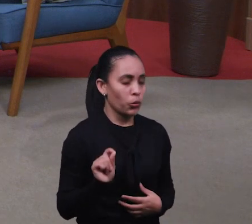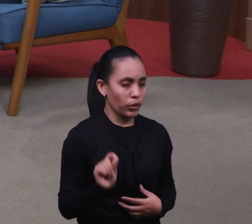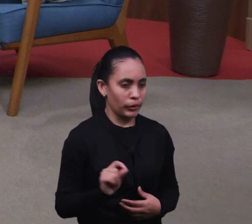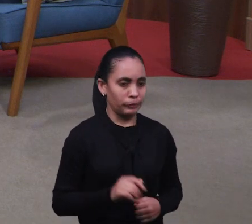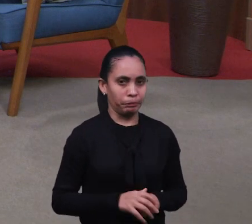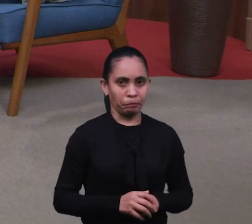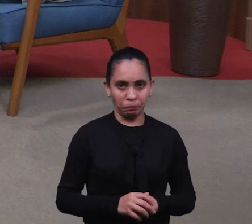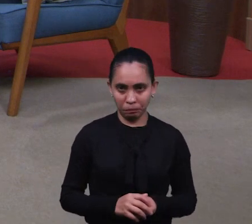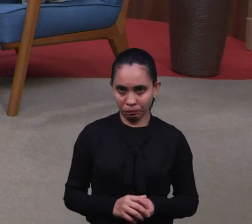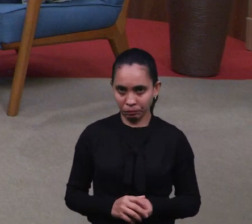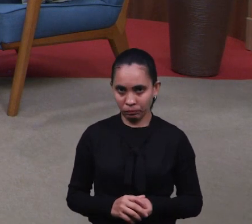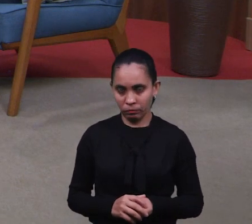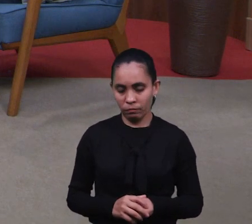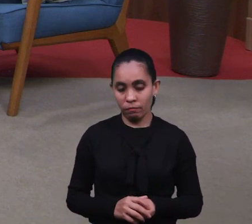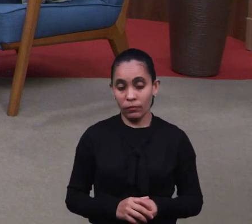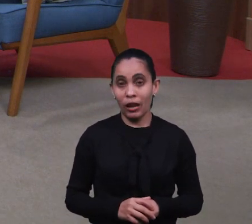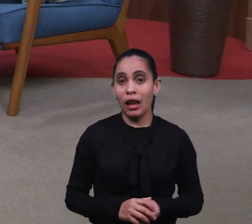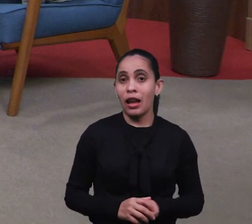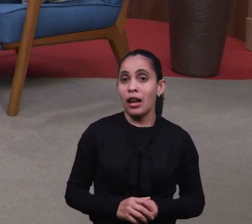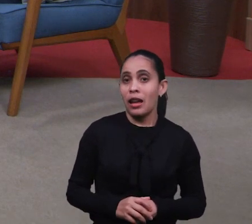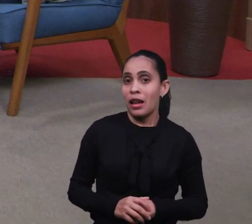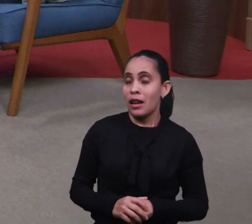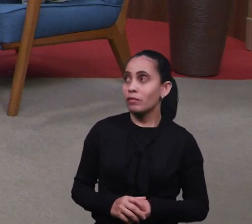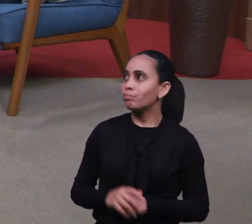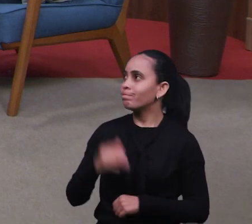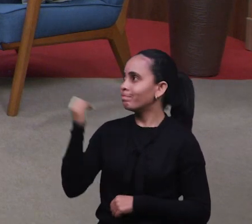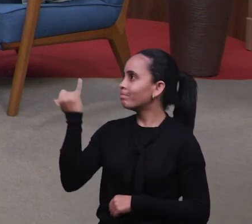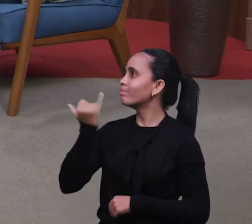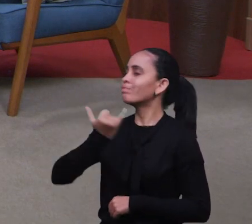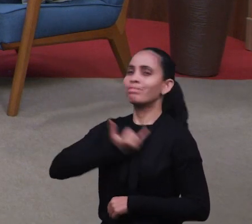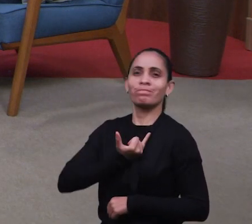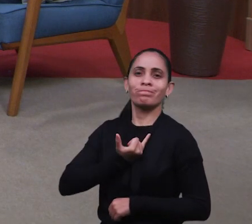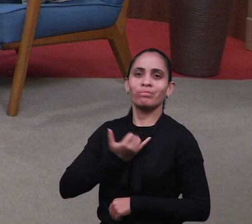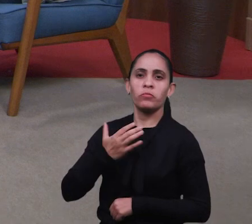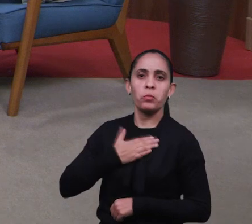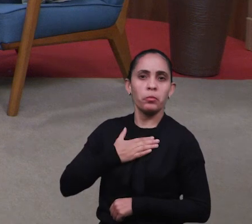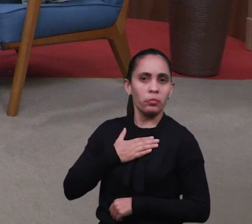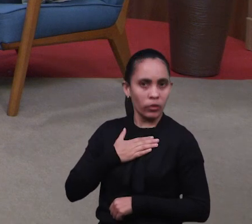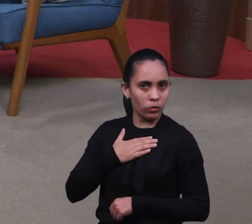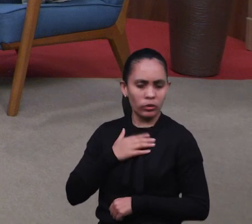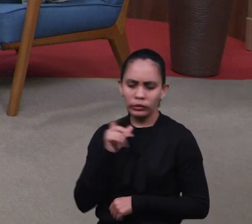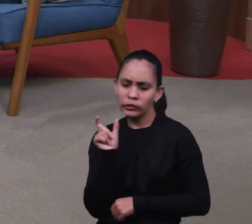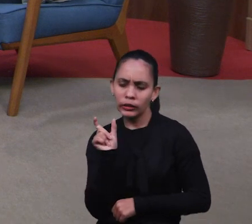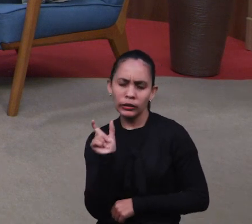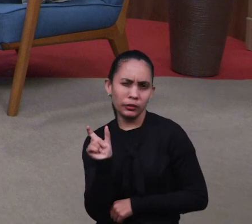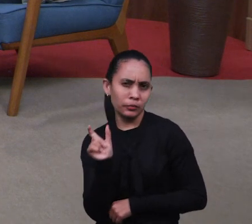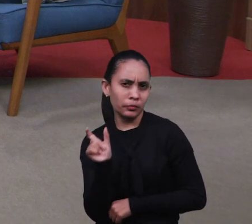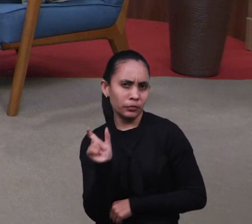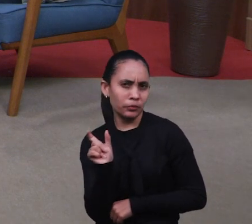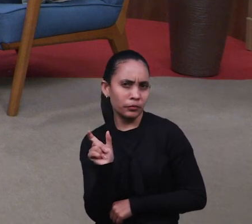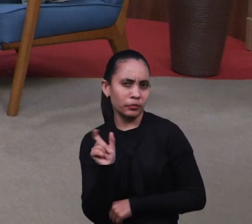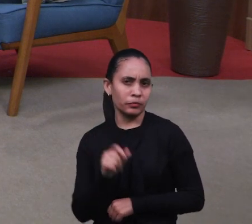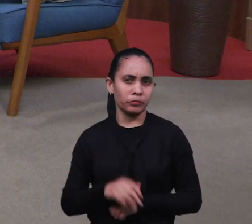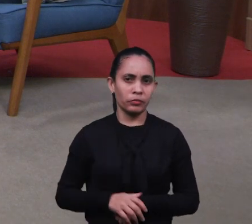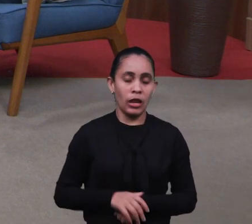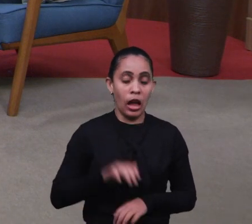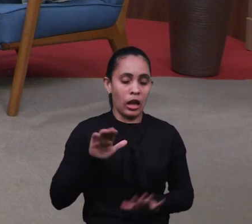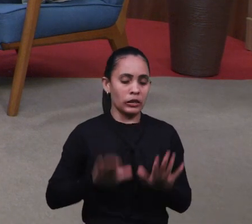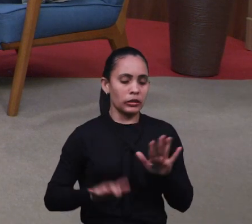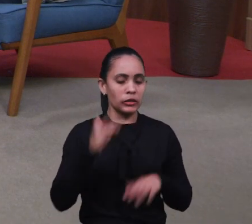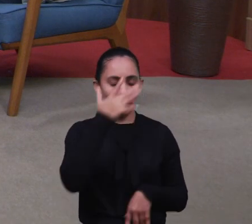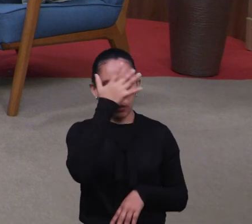Esta questão, são as tuas palavras ao meu paladar, pegando esse gancho que você deixou aí, né, Sérgio? Então, às vezes a pessoa